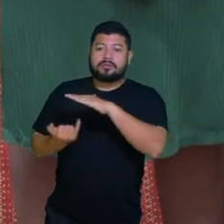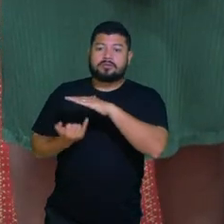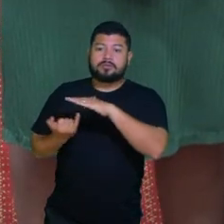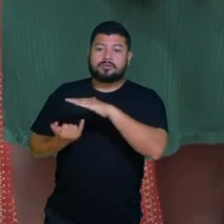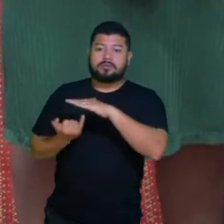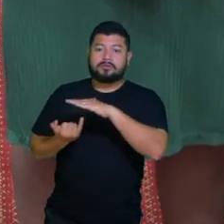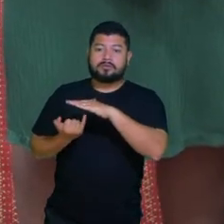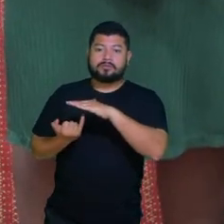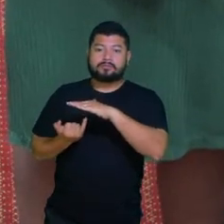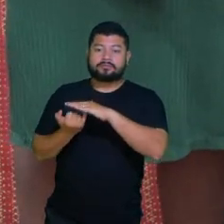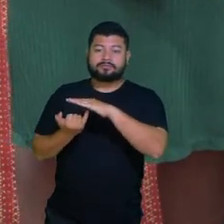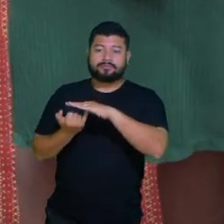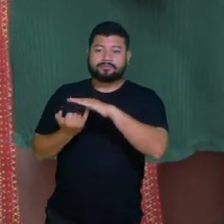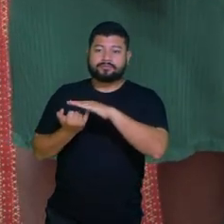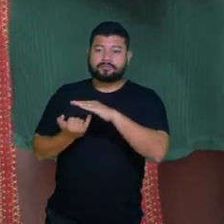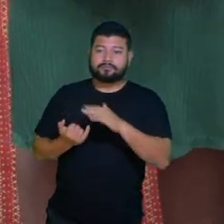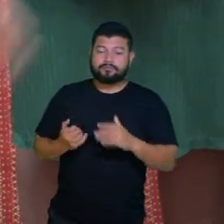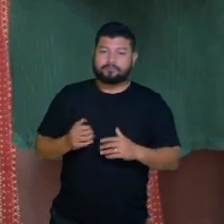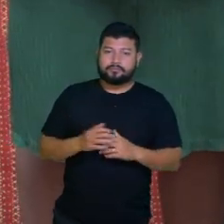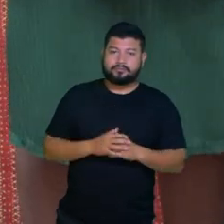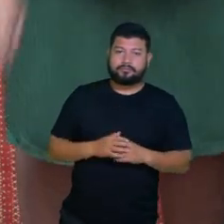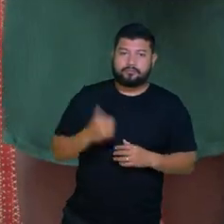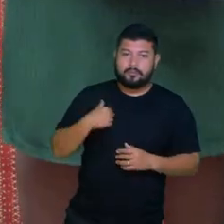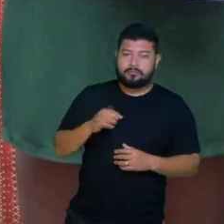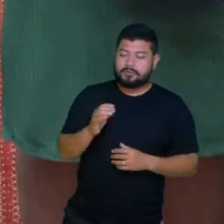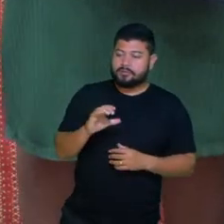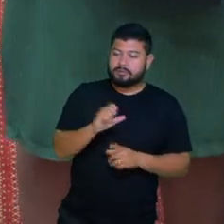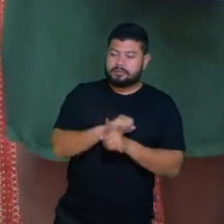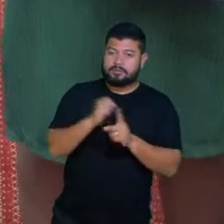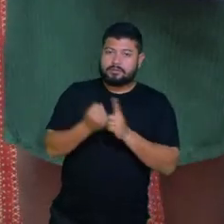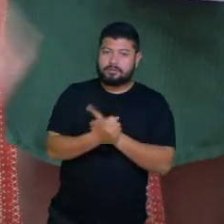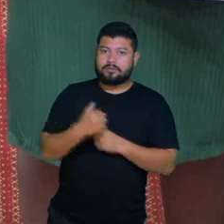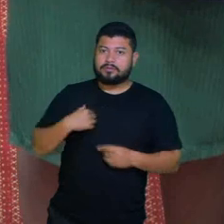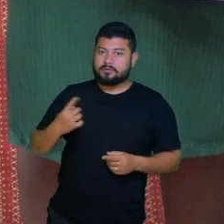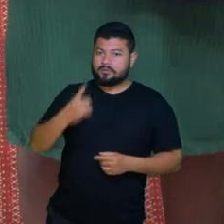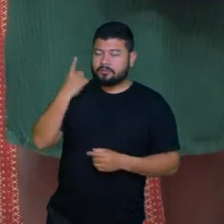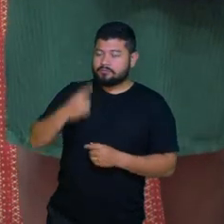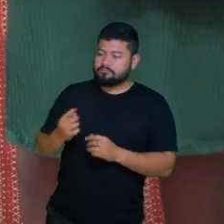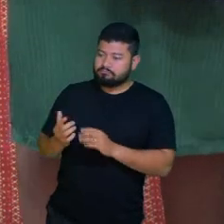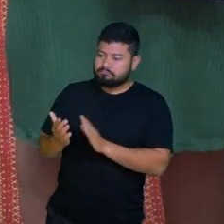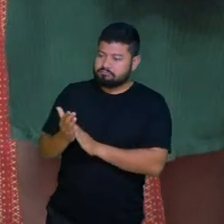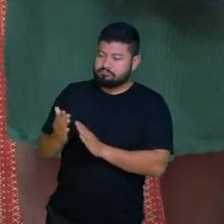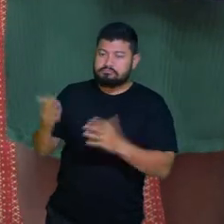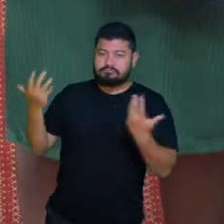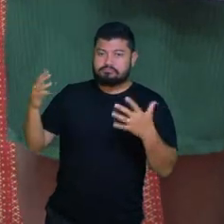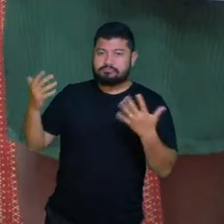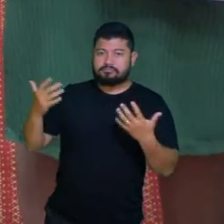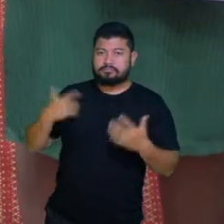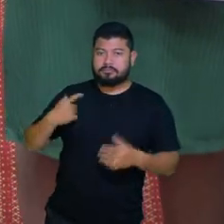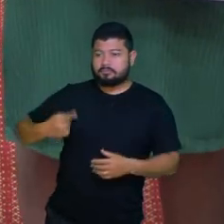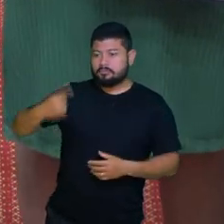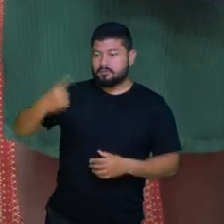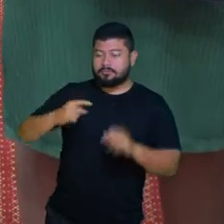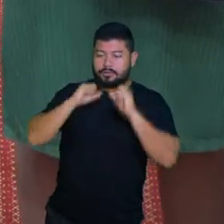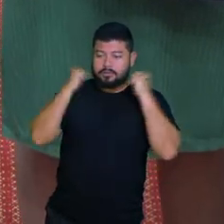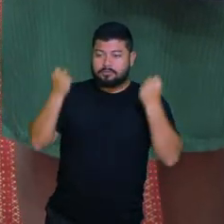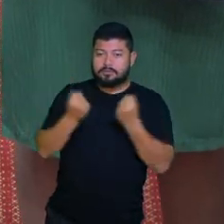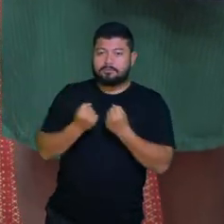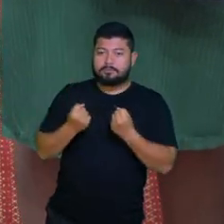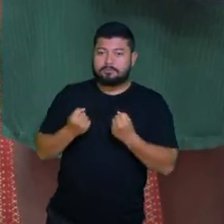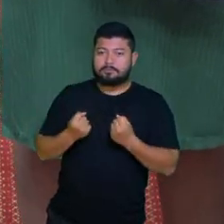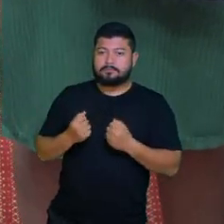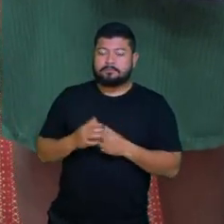social e deputada queria parabenizá-la por esse primeiro seminário